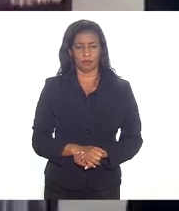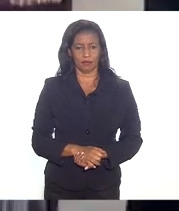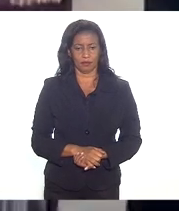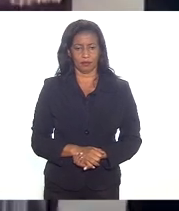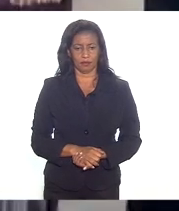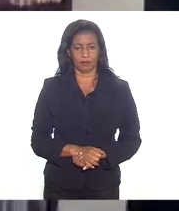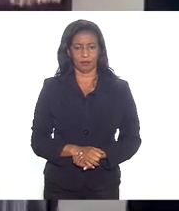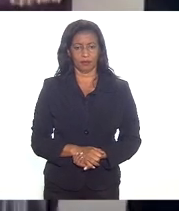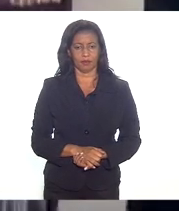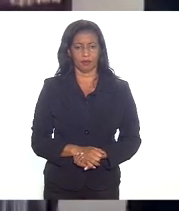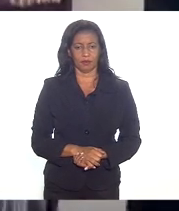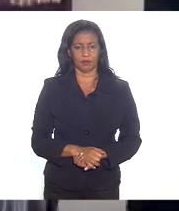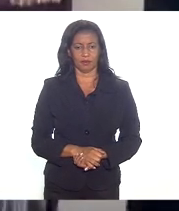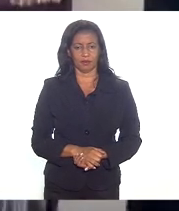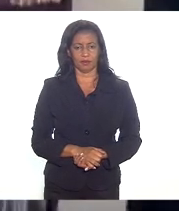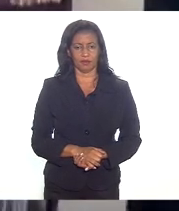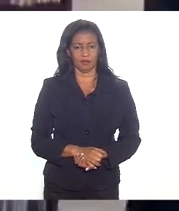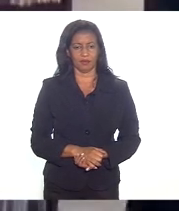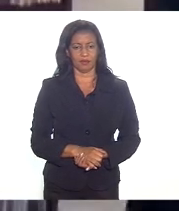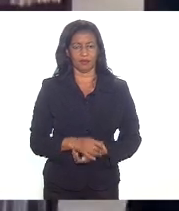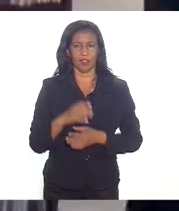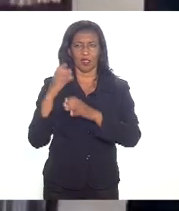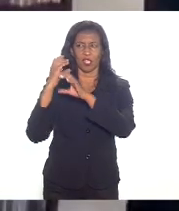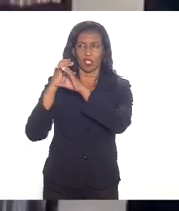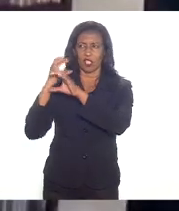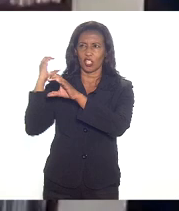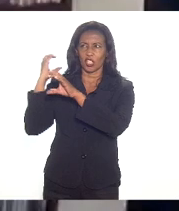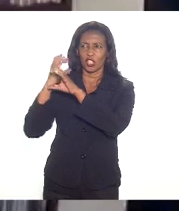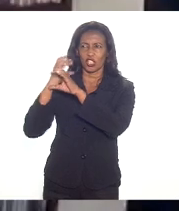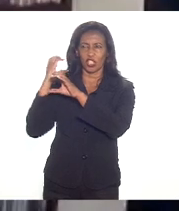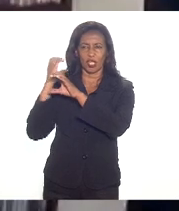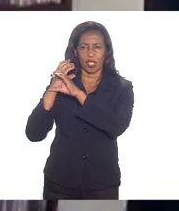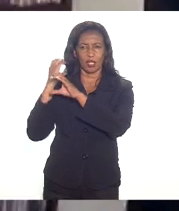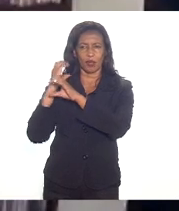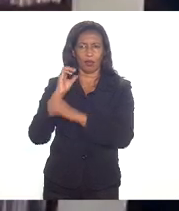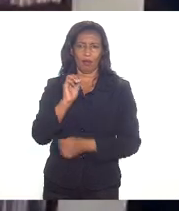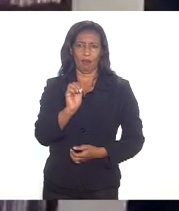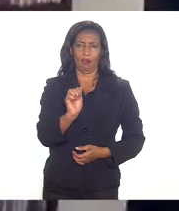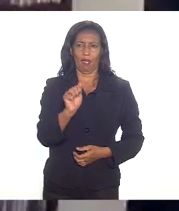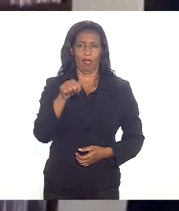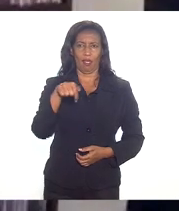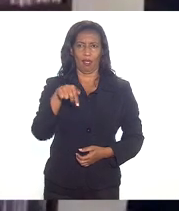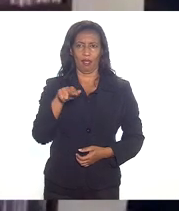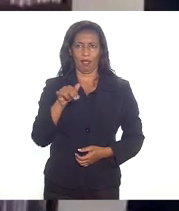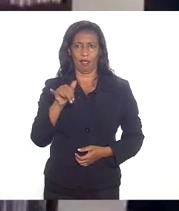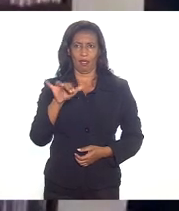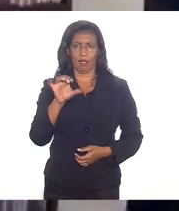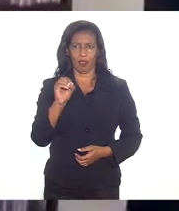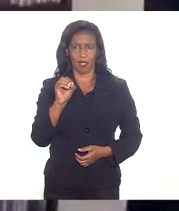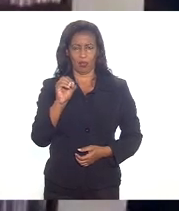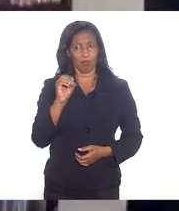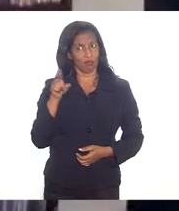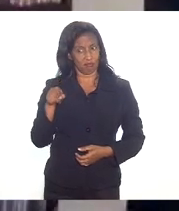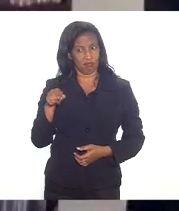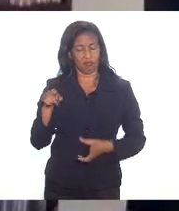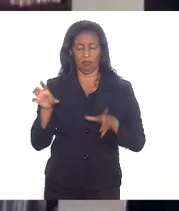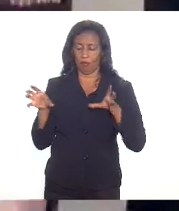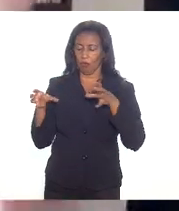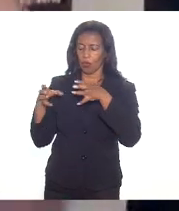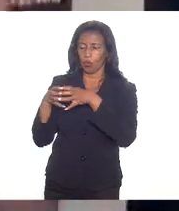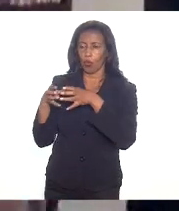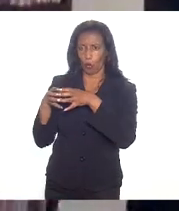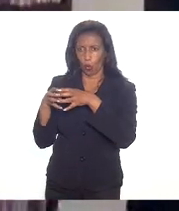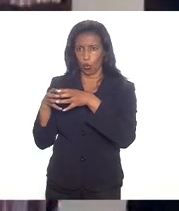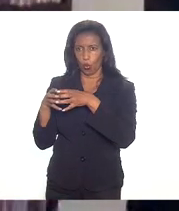vocês devem conhecer, engenheiro William de Aquino, ele montou um grupo que